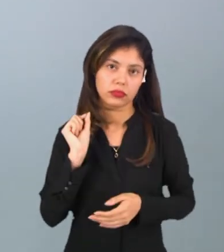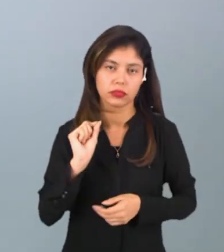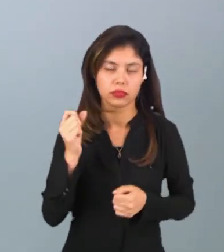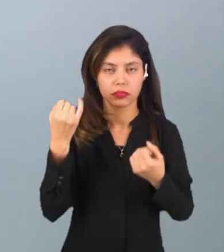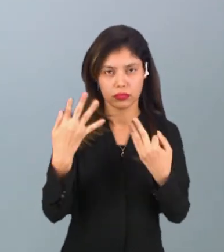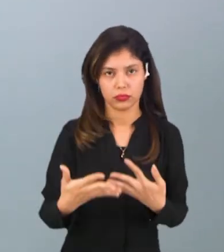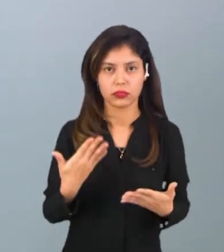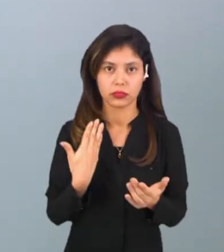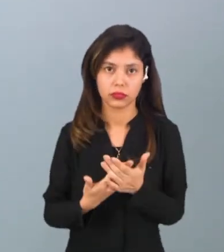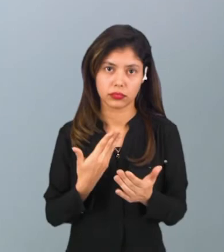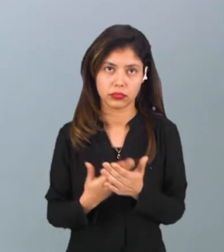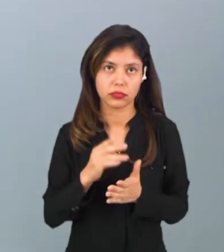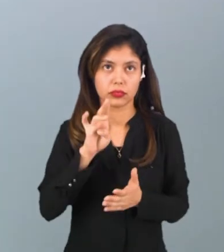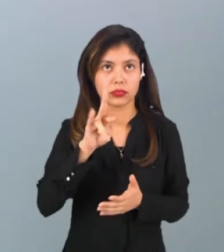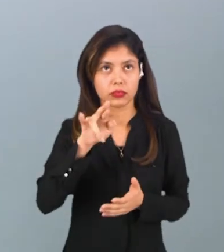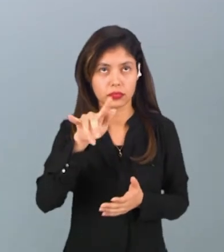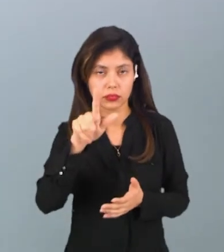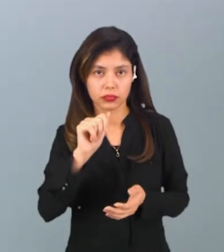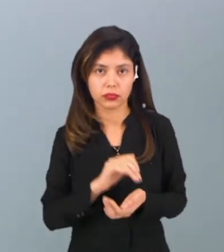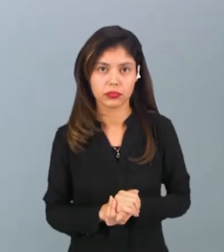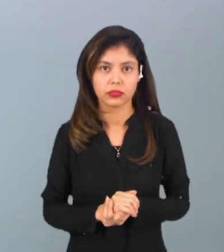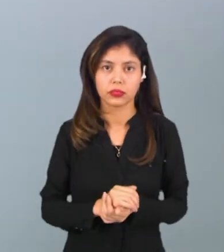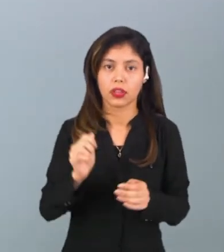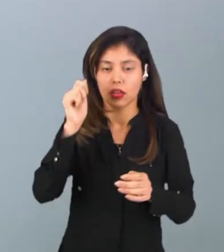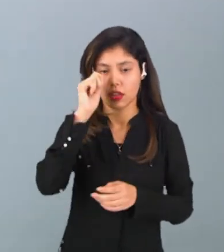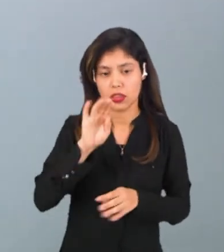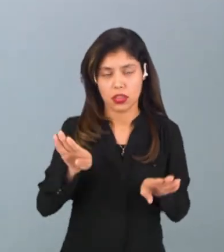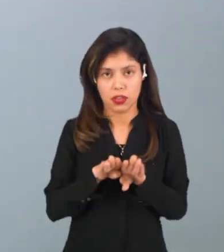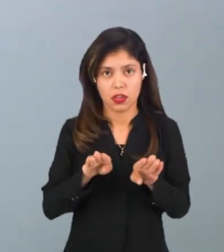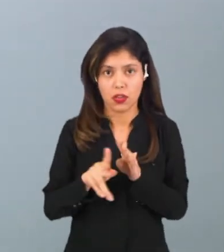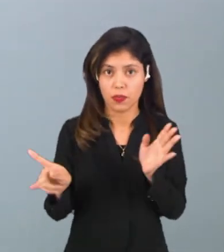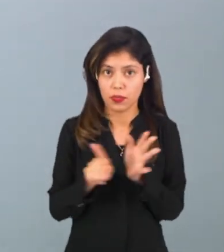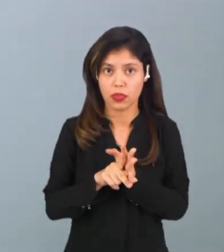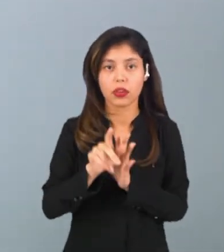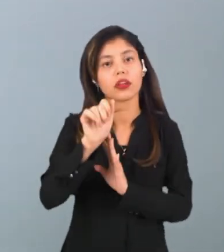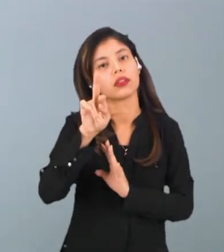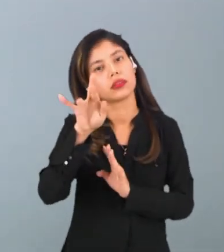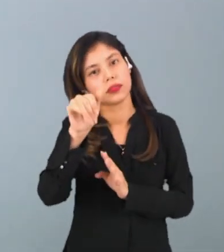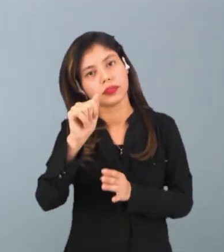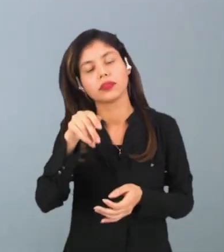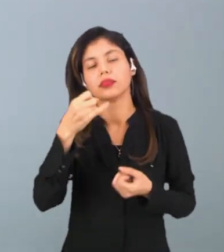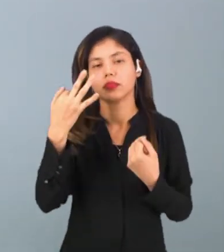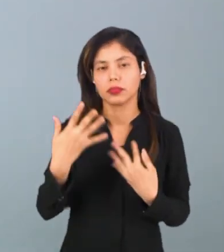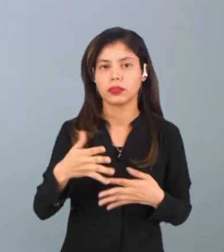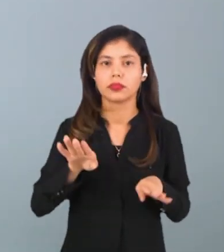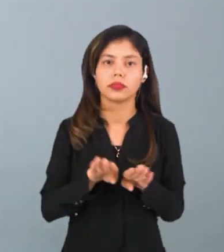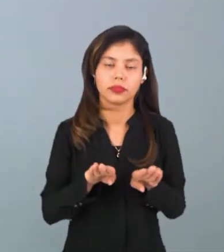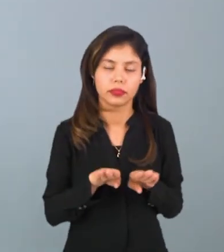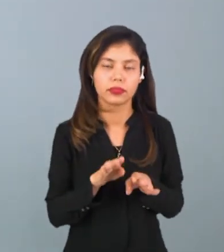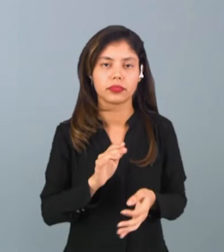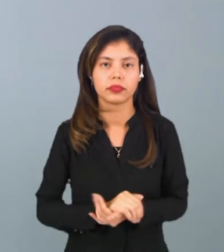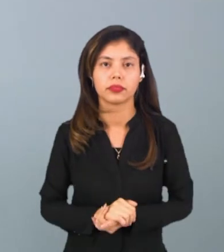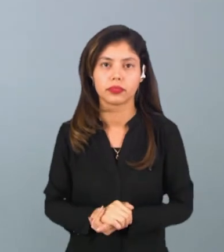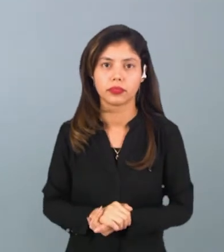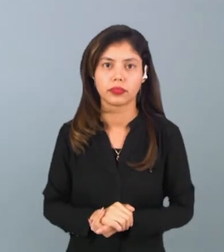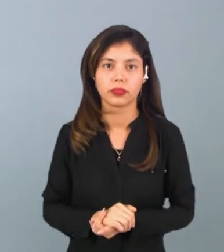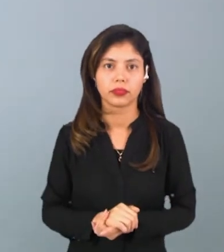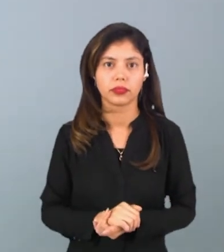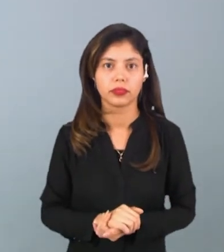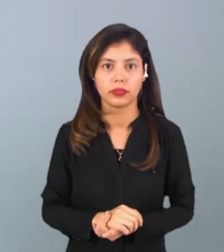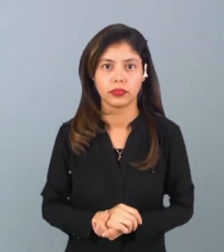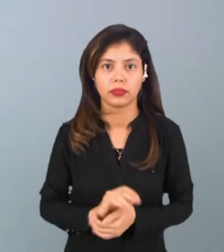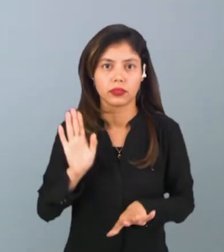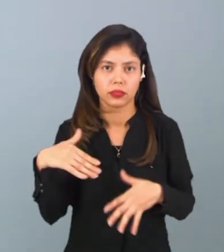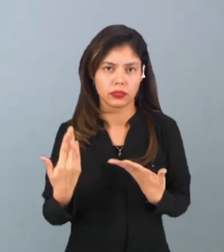foi dito sobre biografia, autobiografia, os autores citados, né? Qual deles